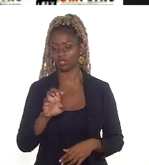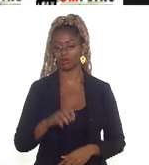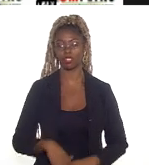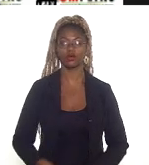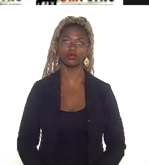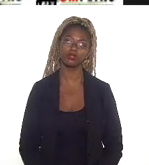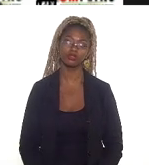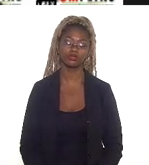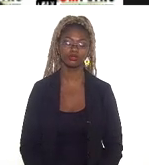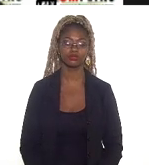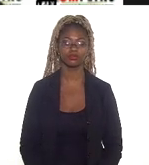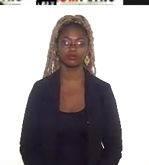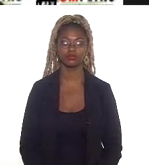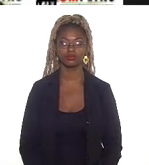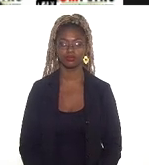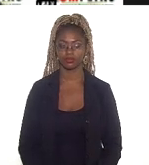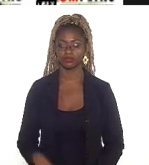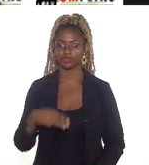Público.